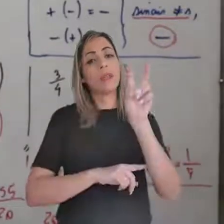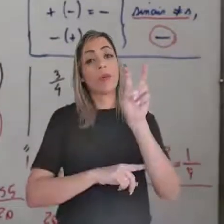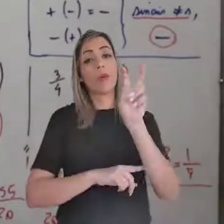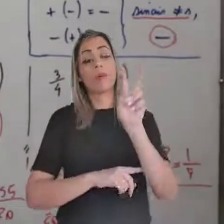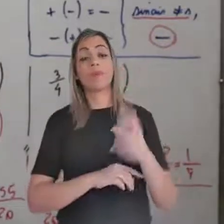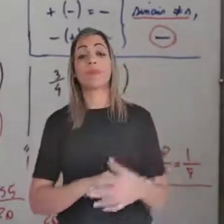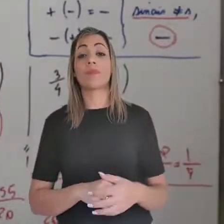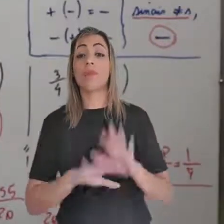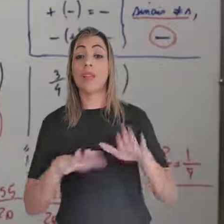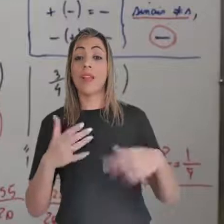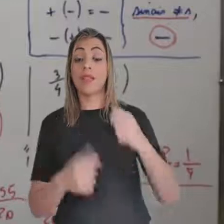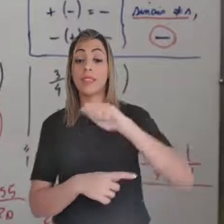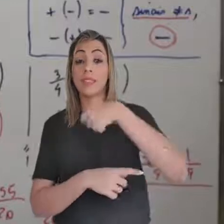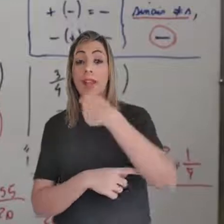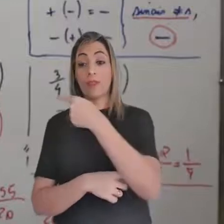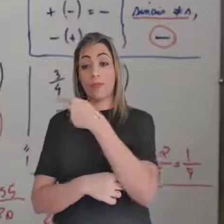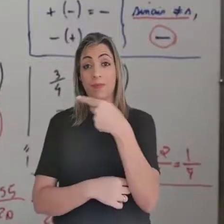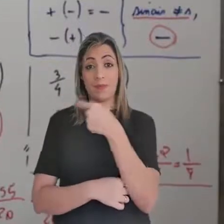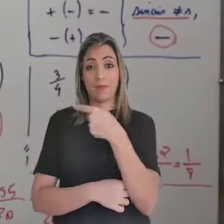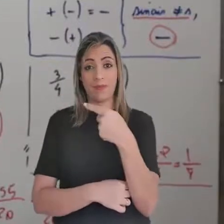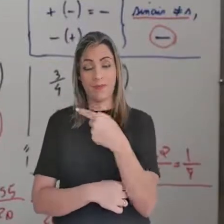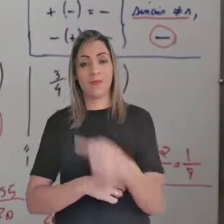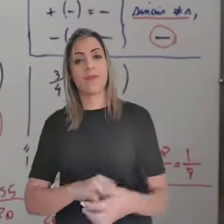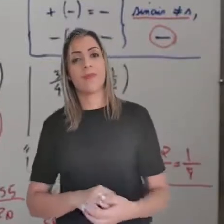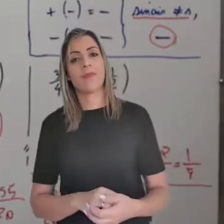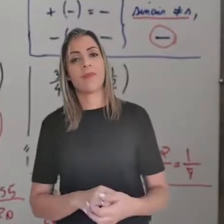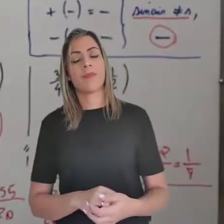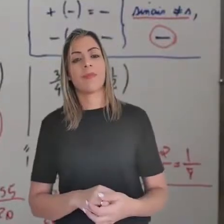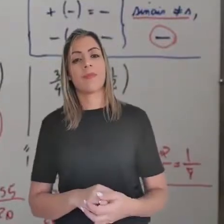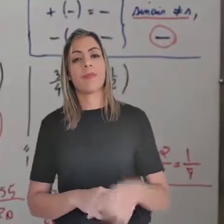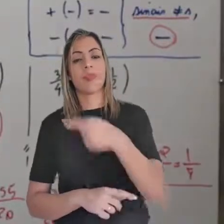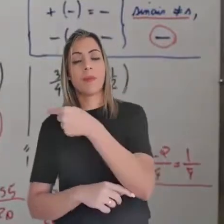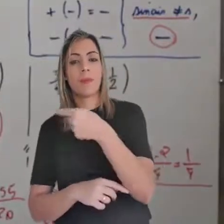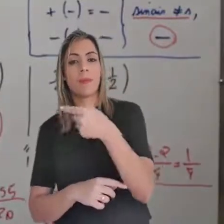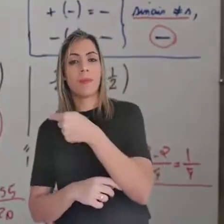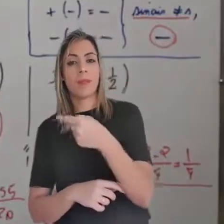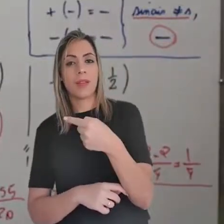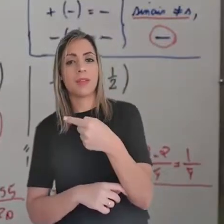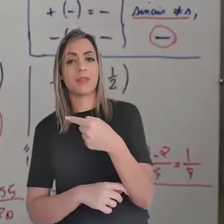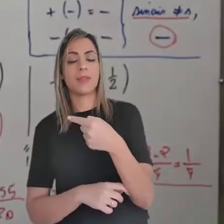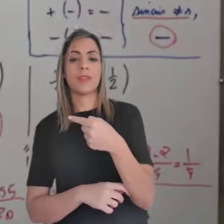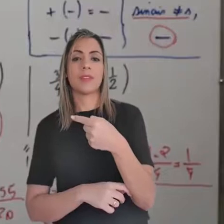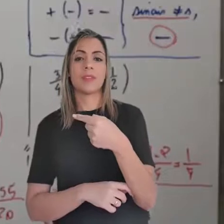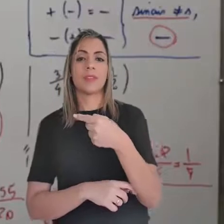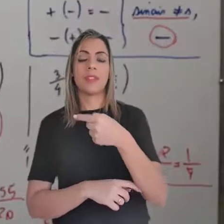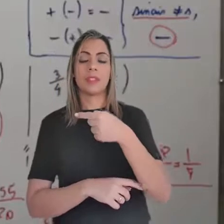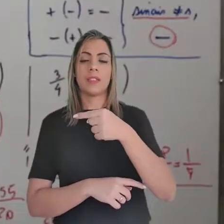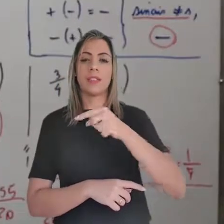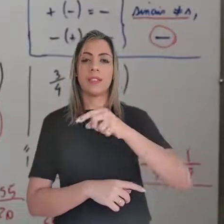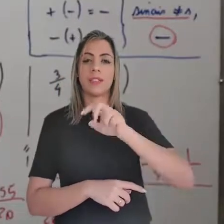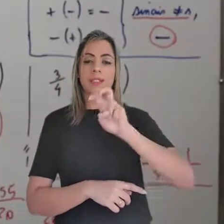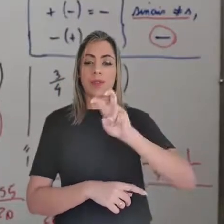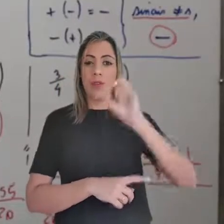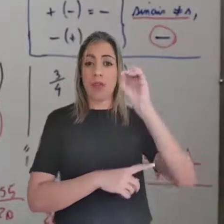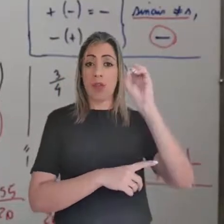abaixar. Portanto, aqui é sinal de menos. E aí, menos quanto? Menos mais 5